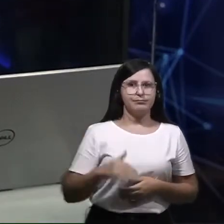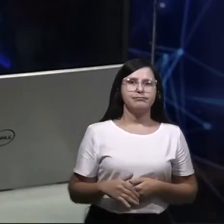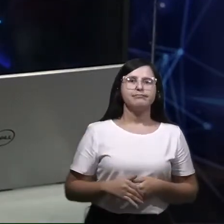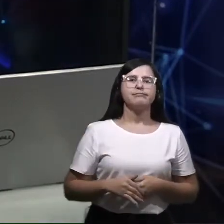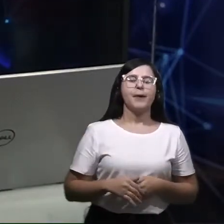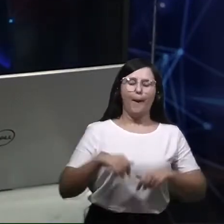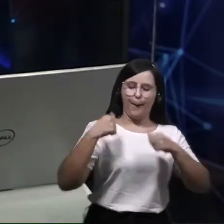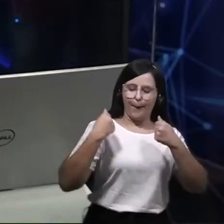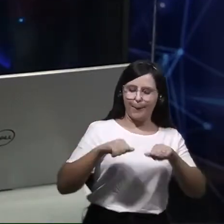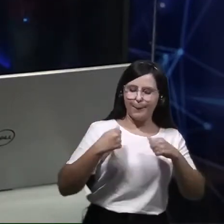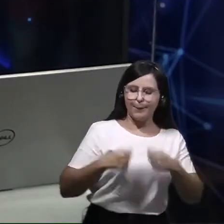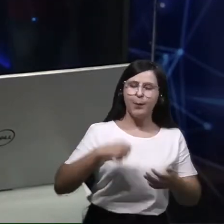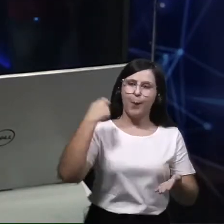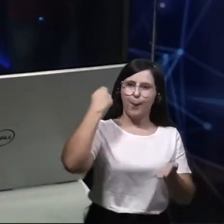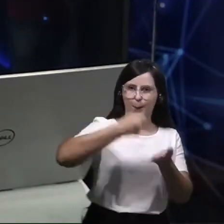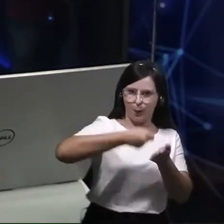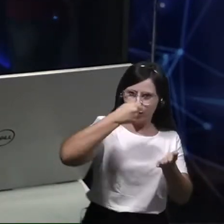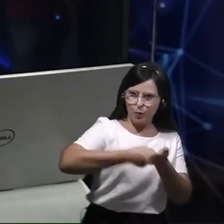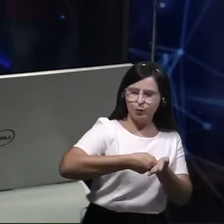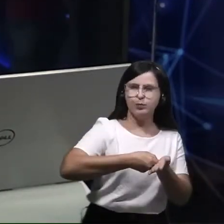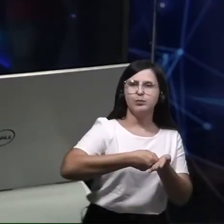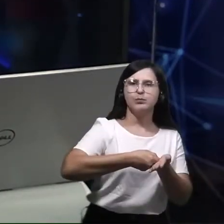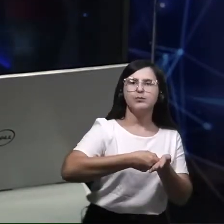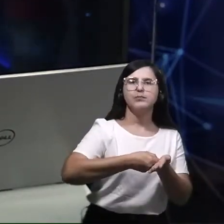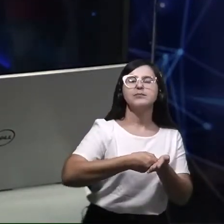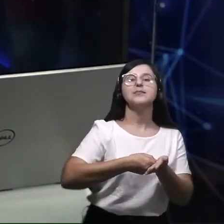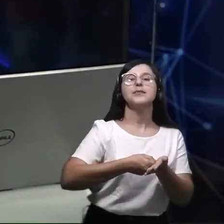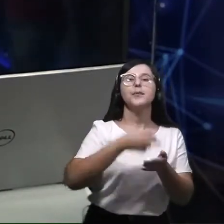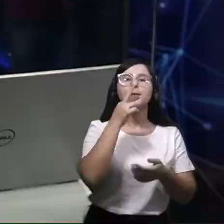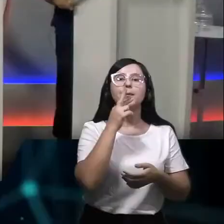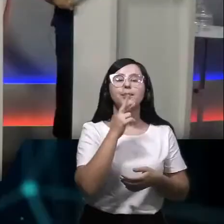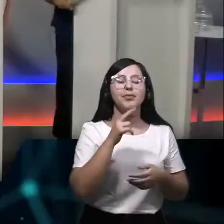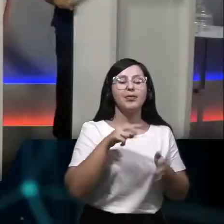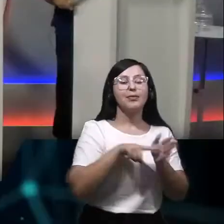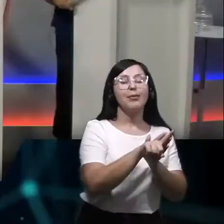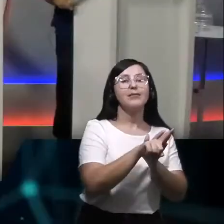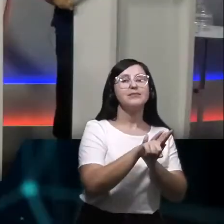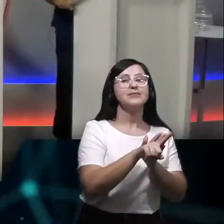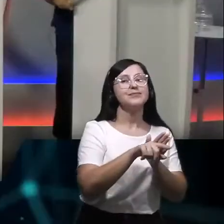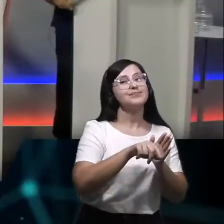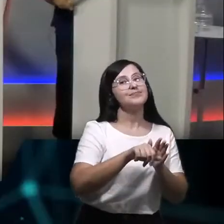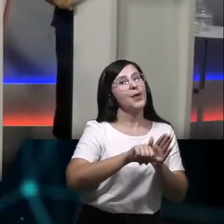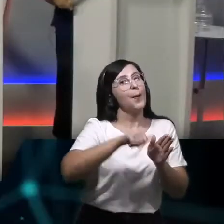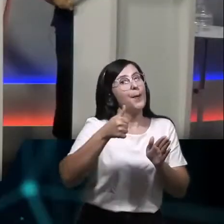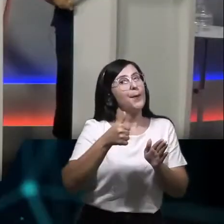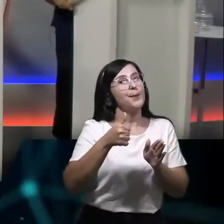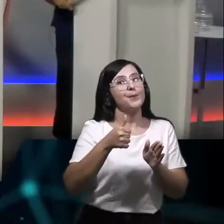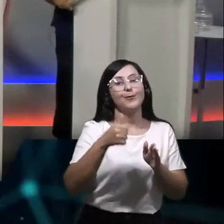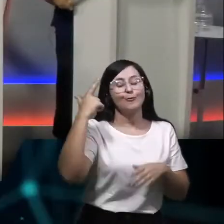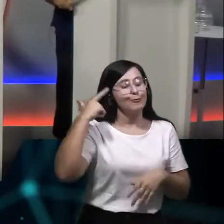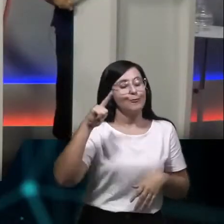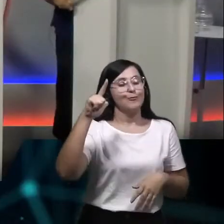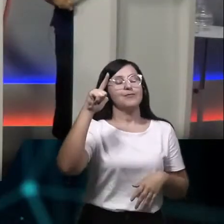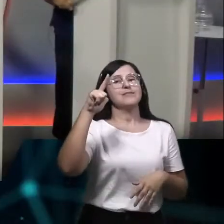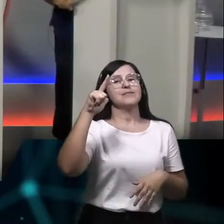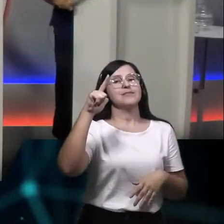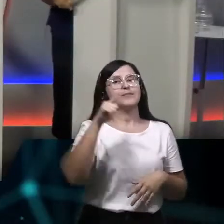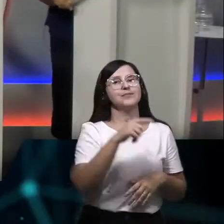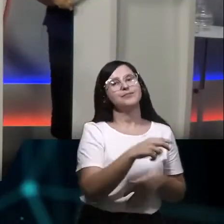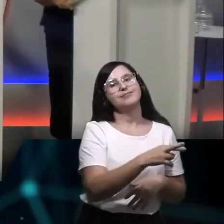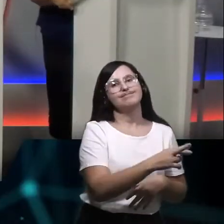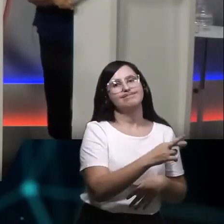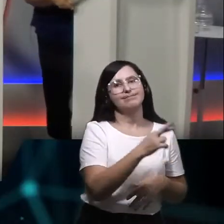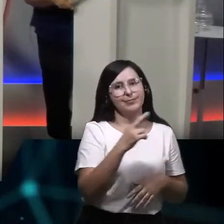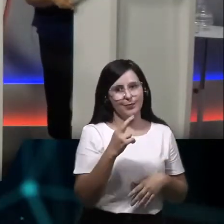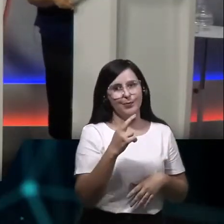obrigatoriamente terá que fazer a pergunta ao candidato que ainda não respondeu, ou seja, aquele primeiro candidato que iniciou com as perguntas.